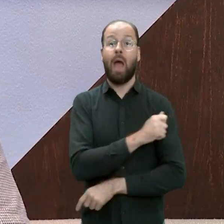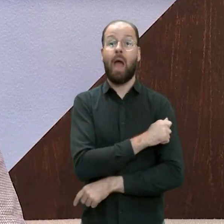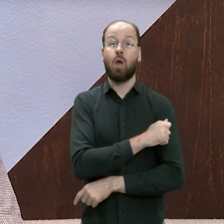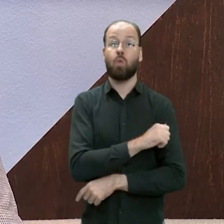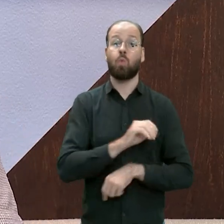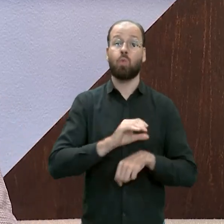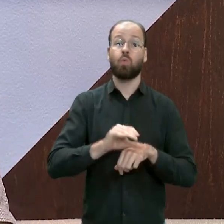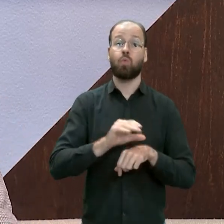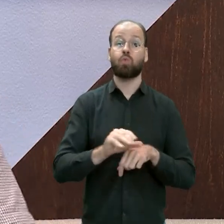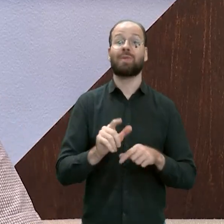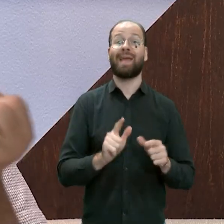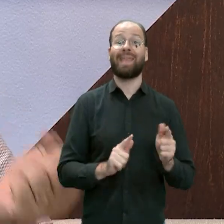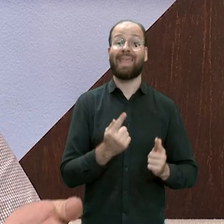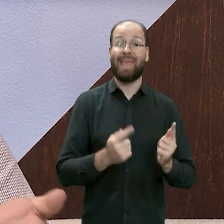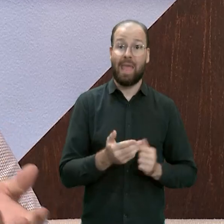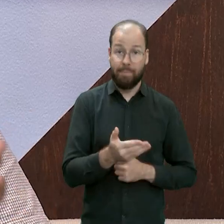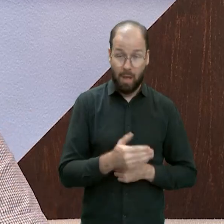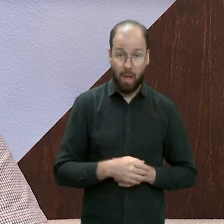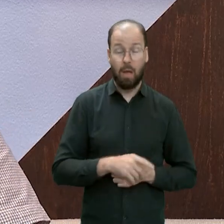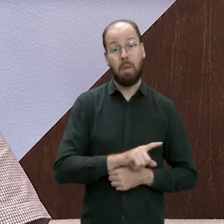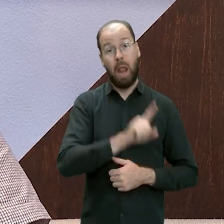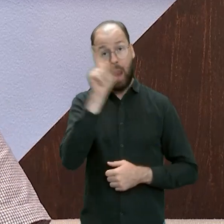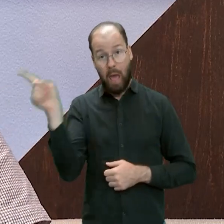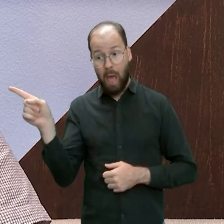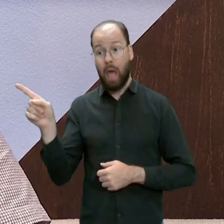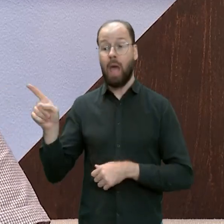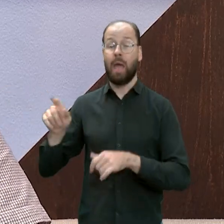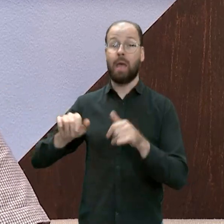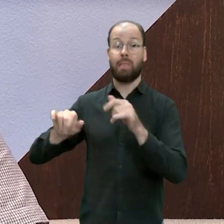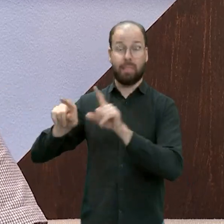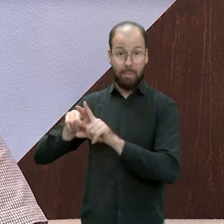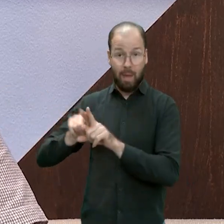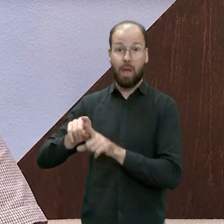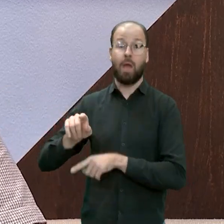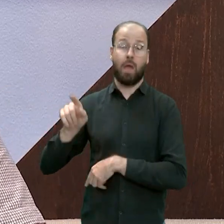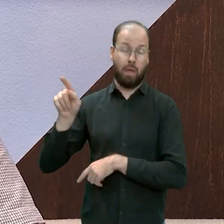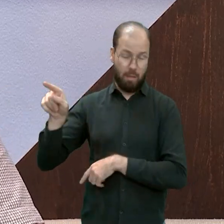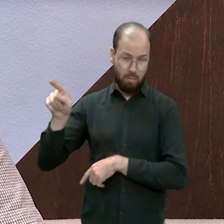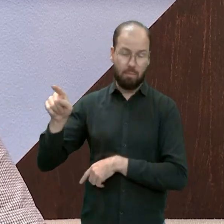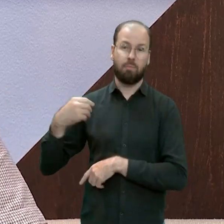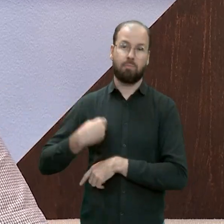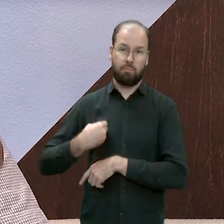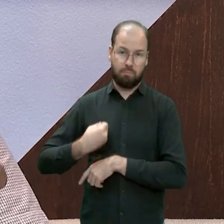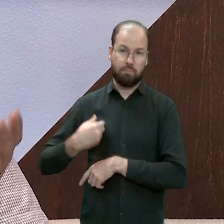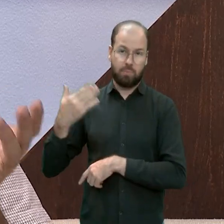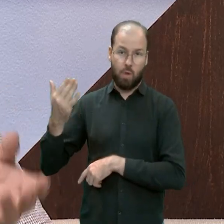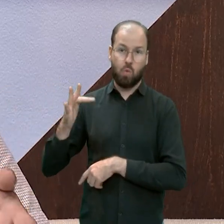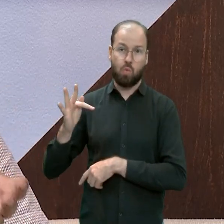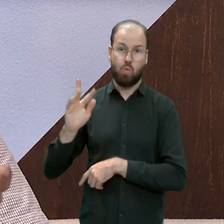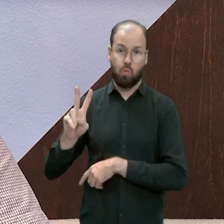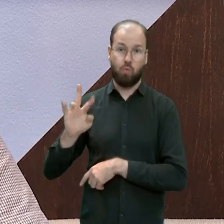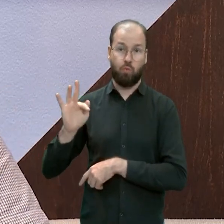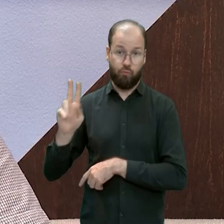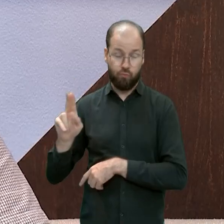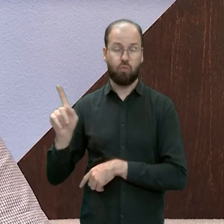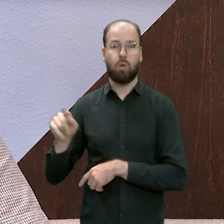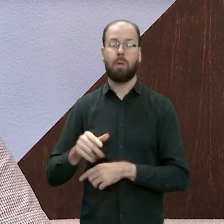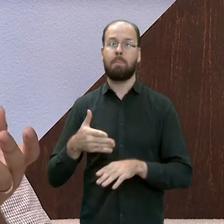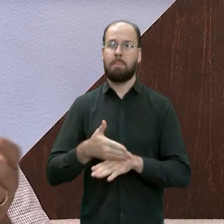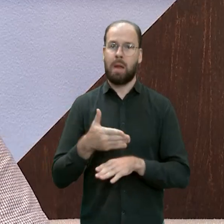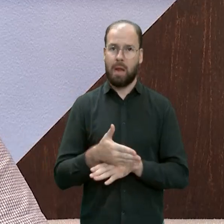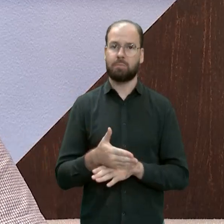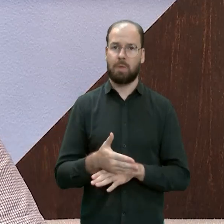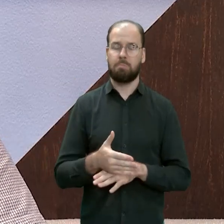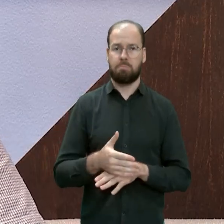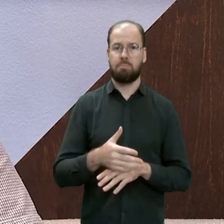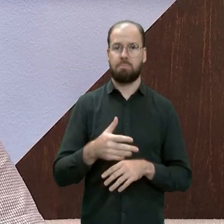alunos de graduação da Química envolvidos lá. Para um aluno de graduação estar participando de um projeto como esse, acho que é